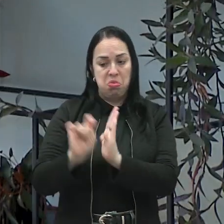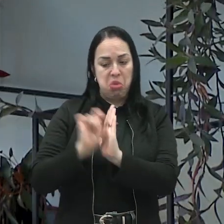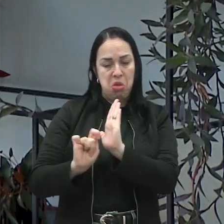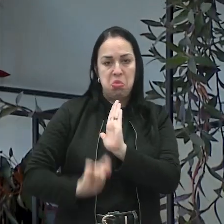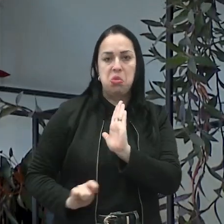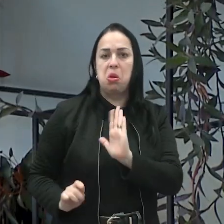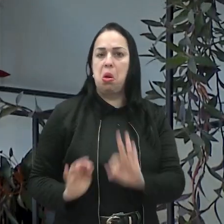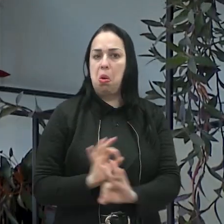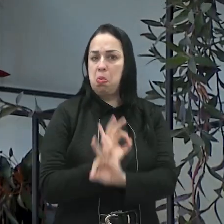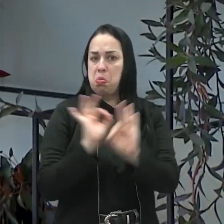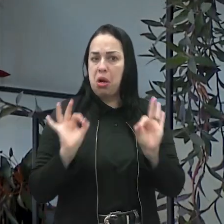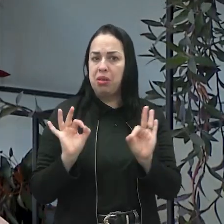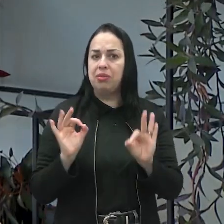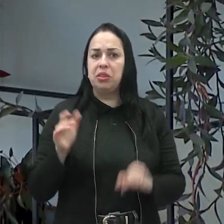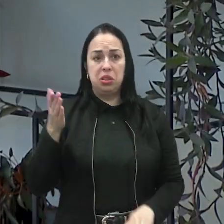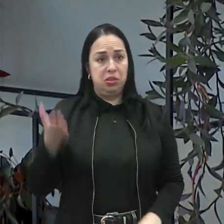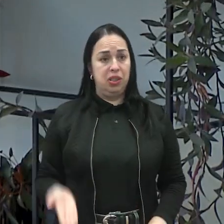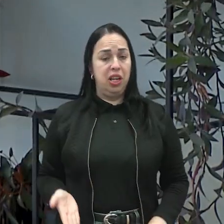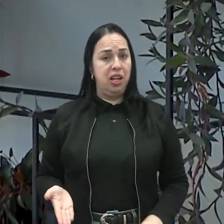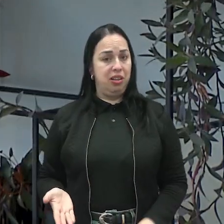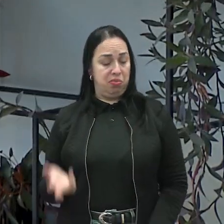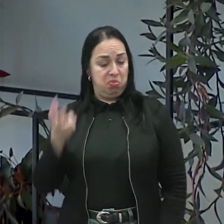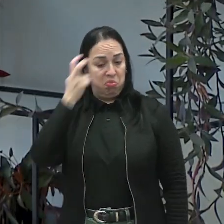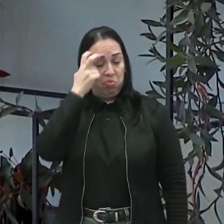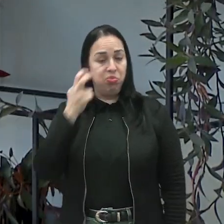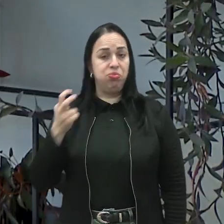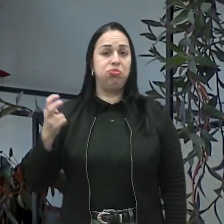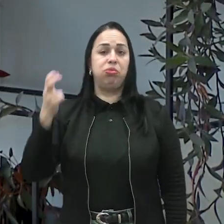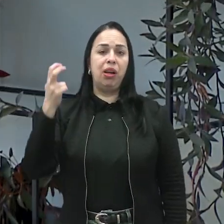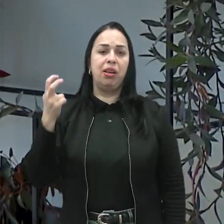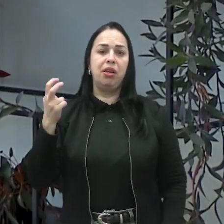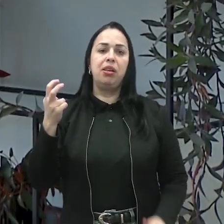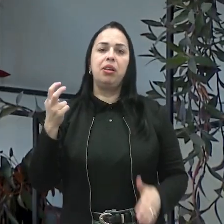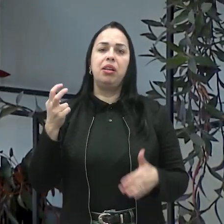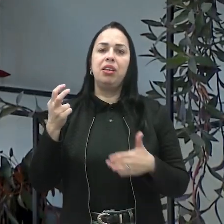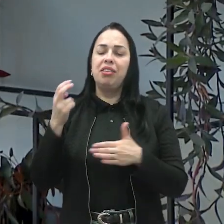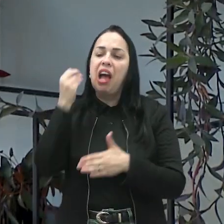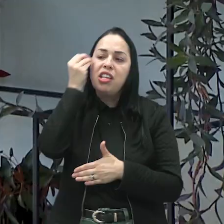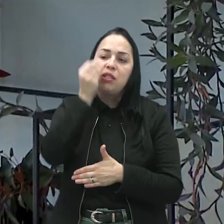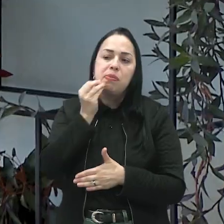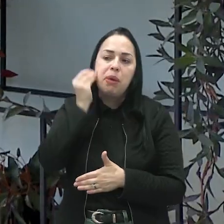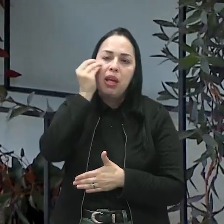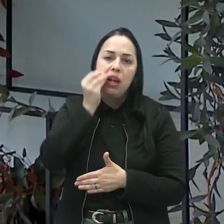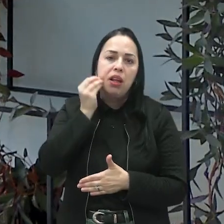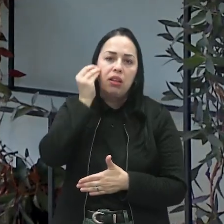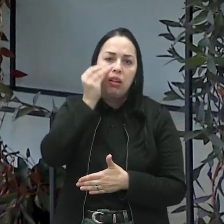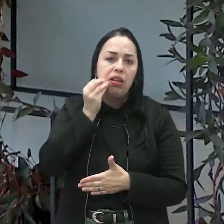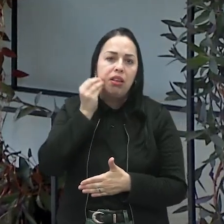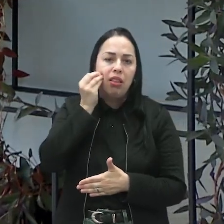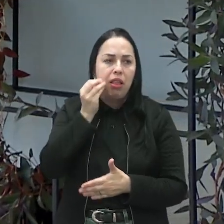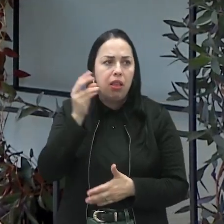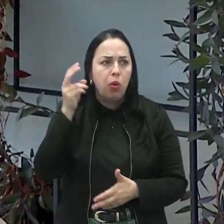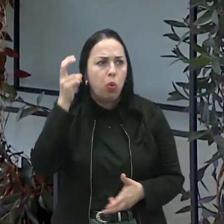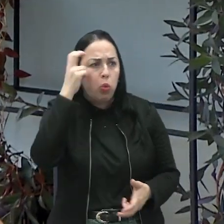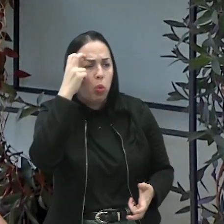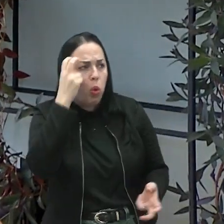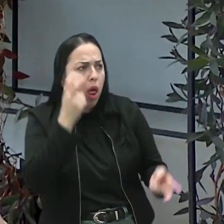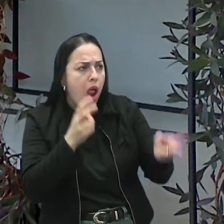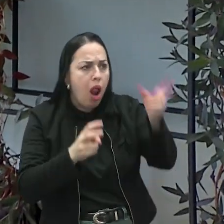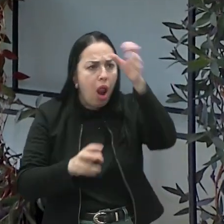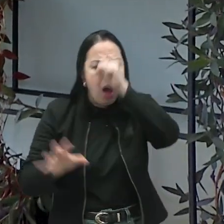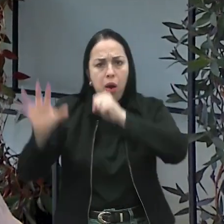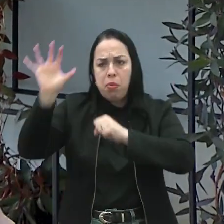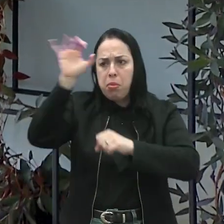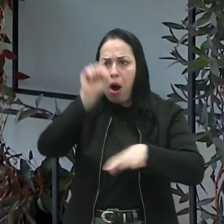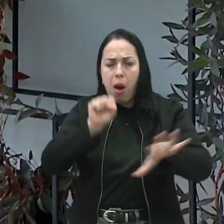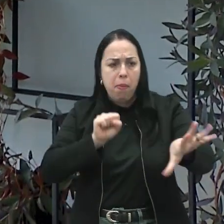Era um grande escritor também, Então era um homem muito culto e acho que dessa vivência dele, de